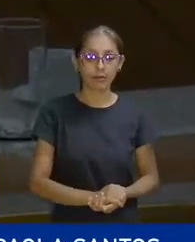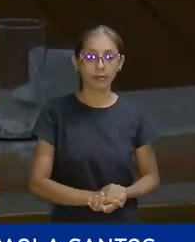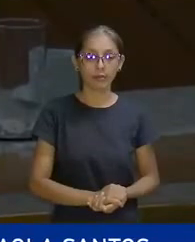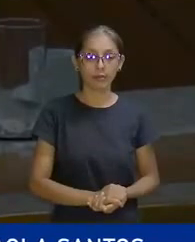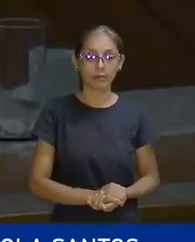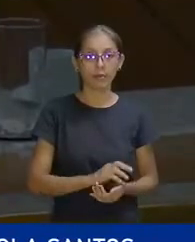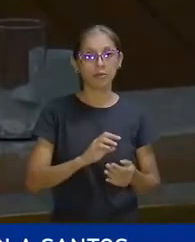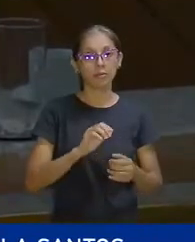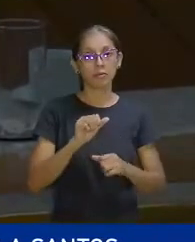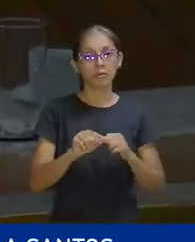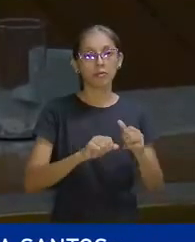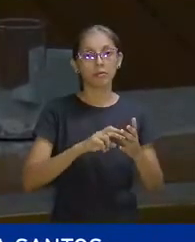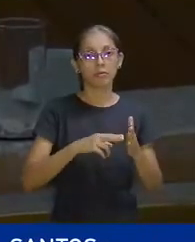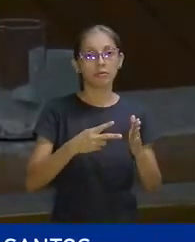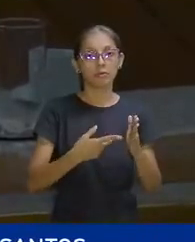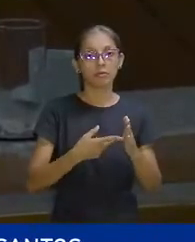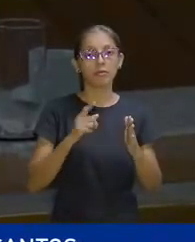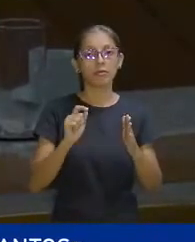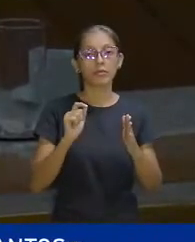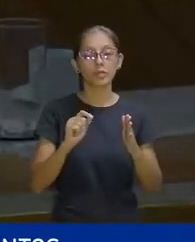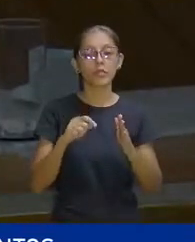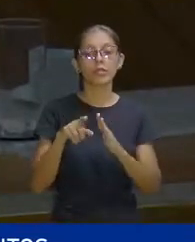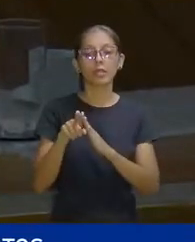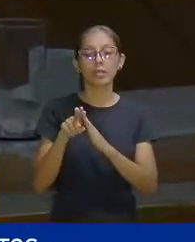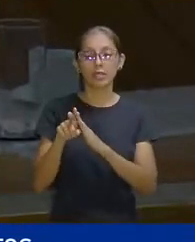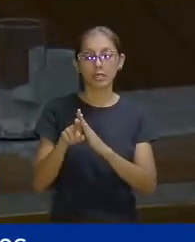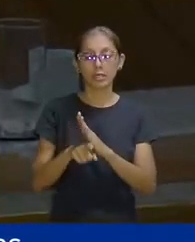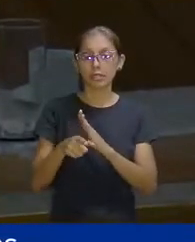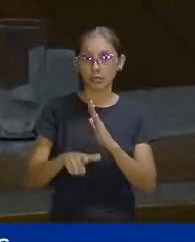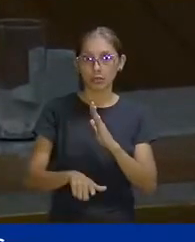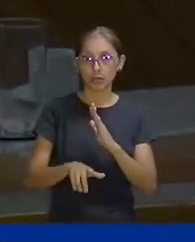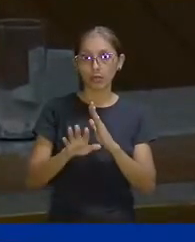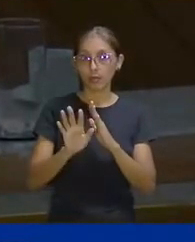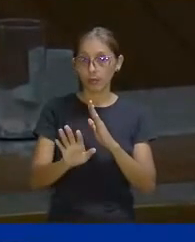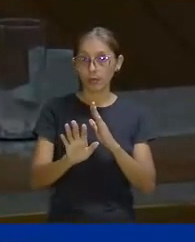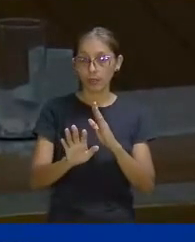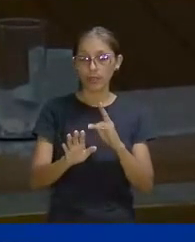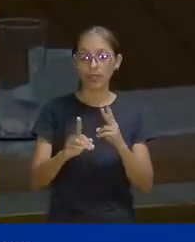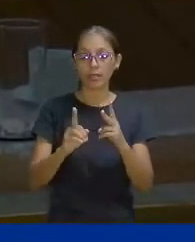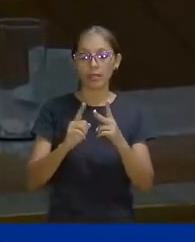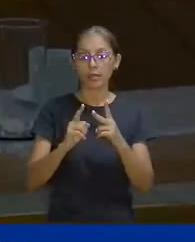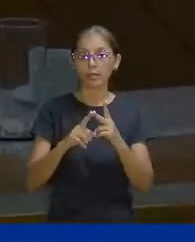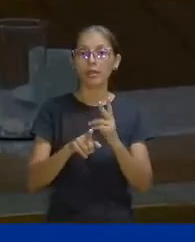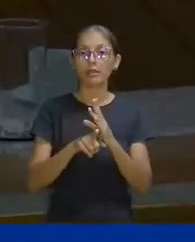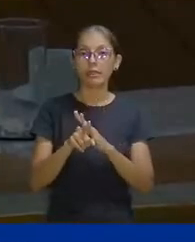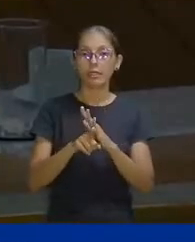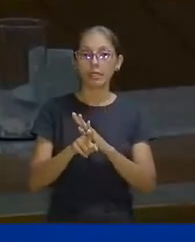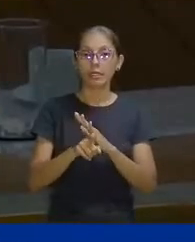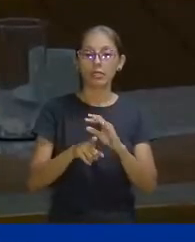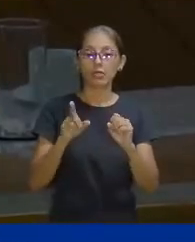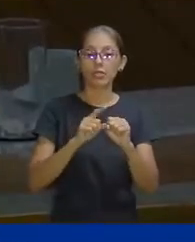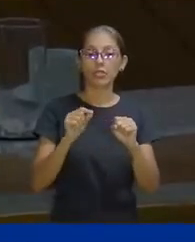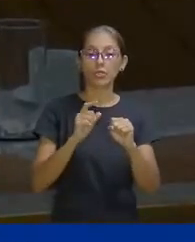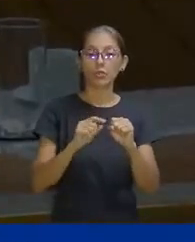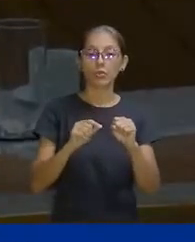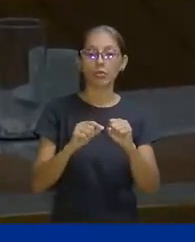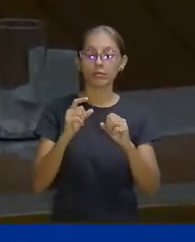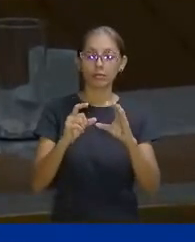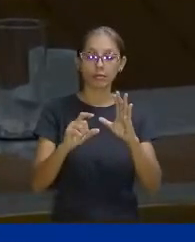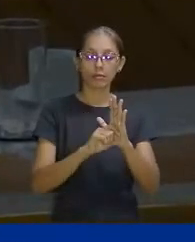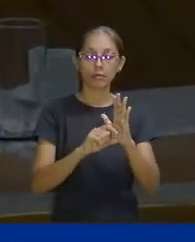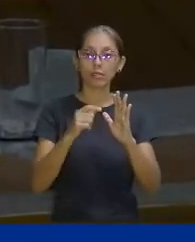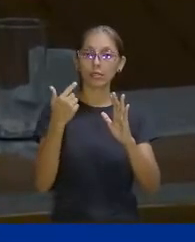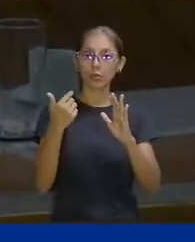analisem de novo, mas analisem à luz do artigo 35, parágrafo 12. Presidente, eu tenho